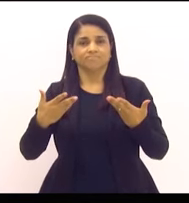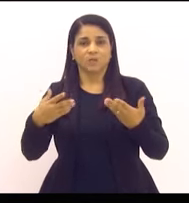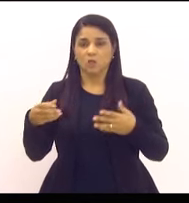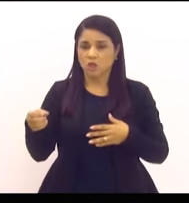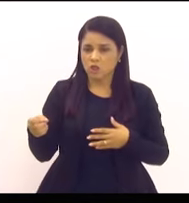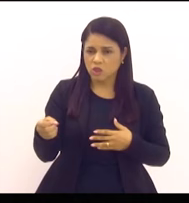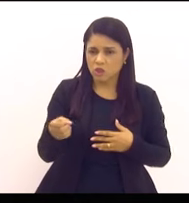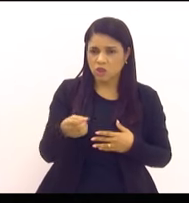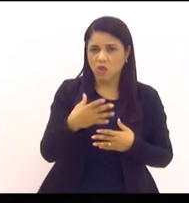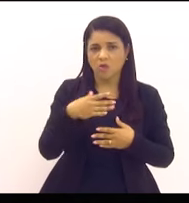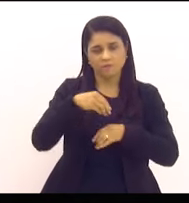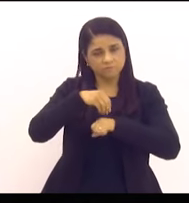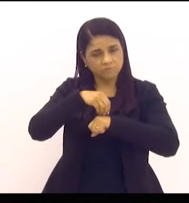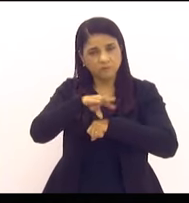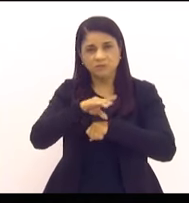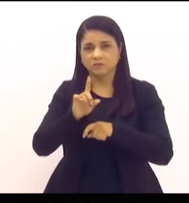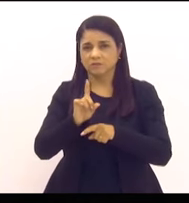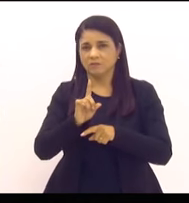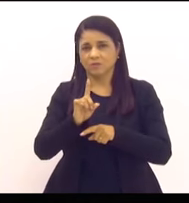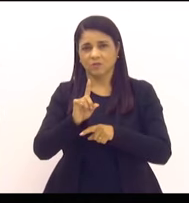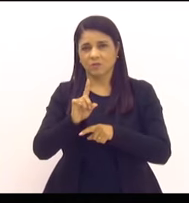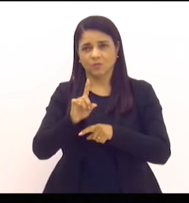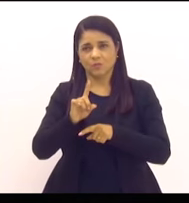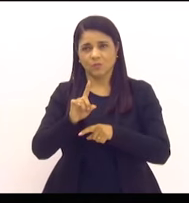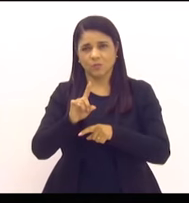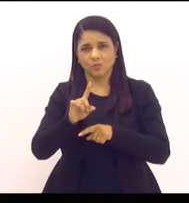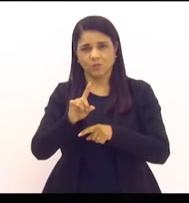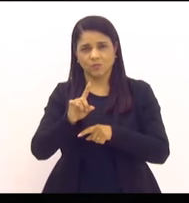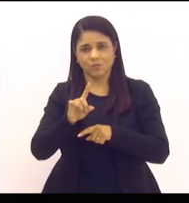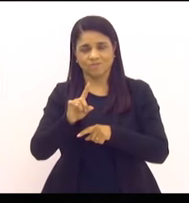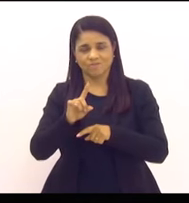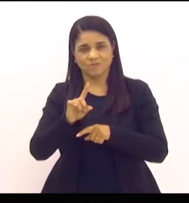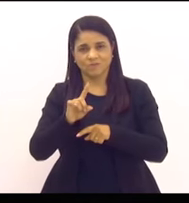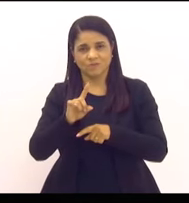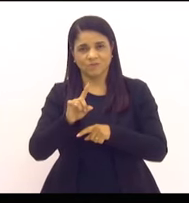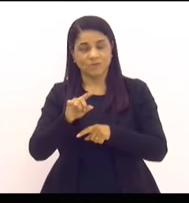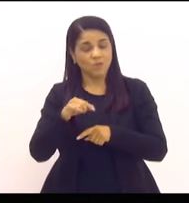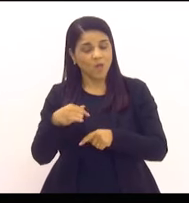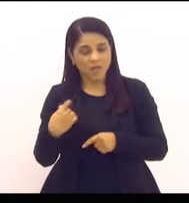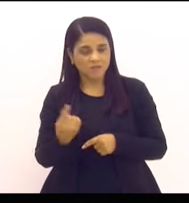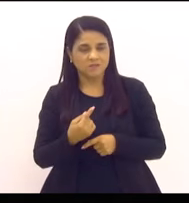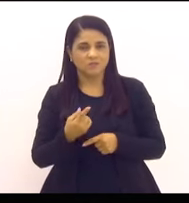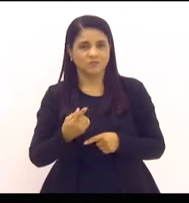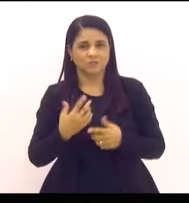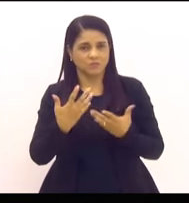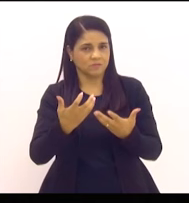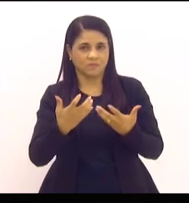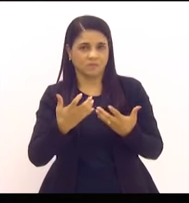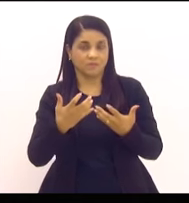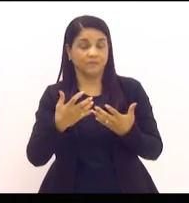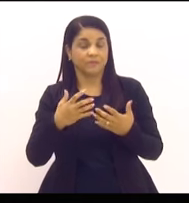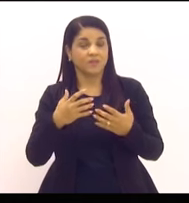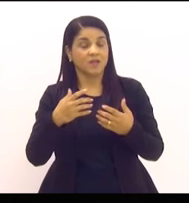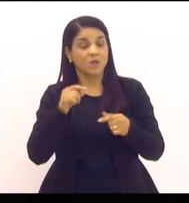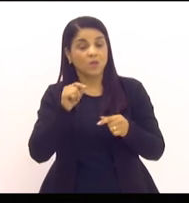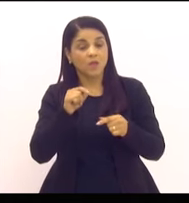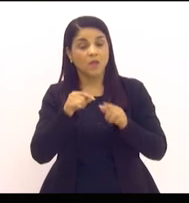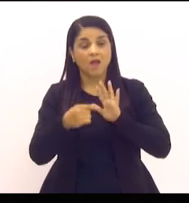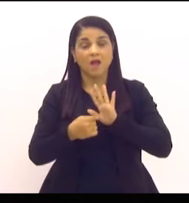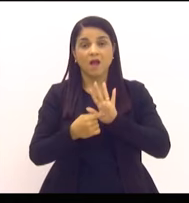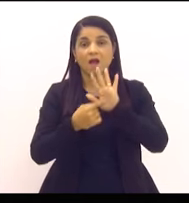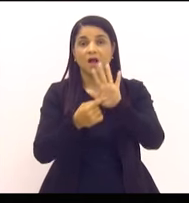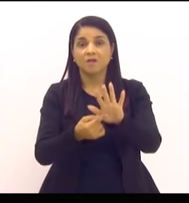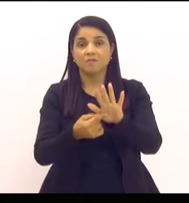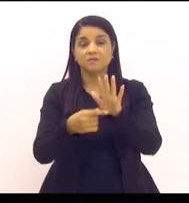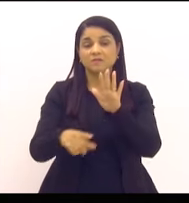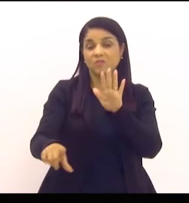nova indicação. Não é isso que nós estamos tratando aqui. Nós estamos tratando aqui da apresentação de